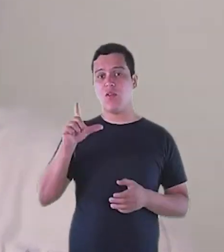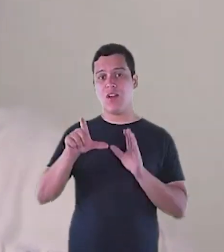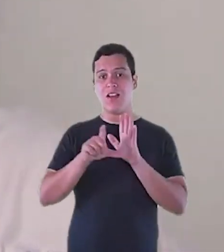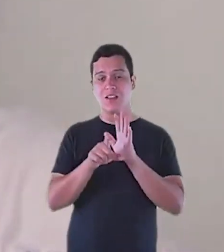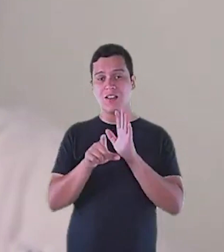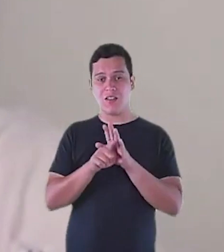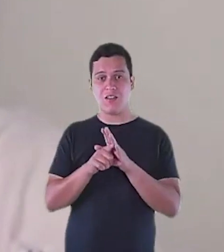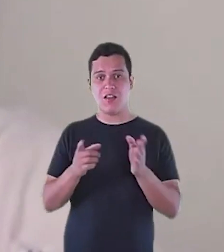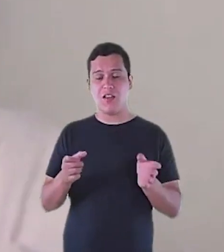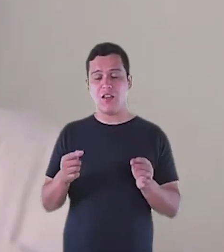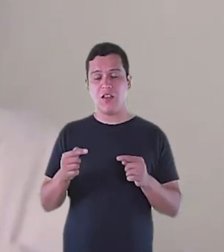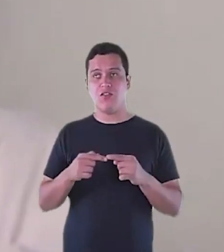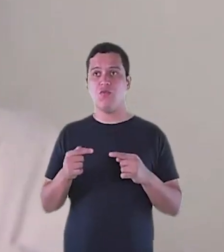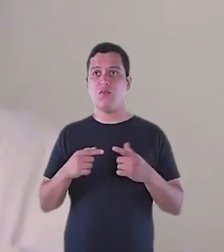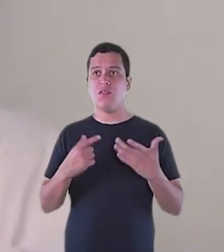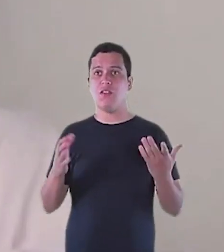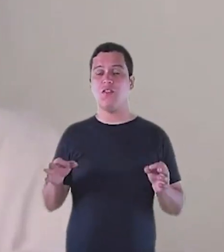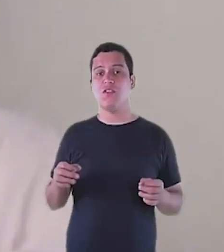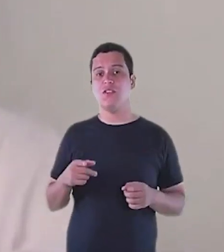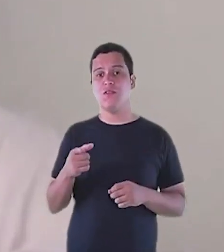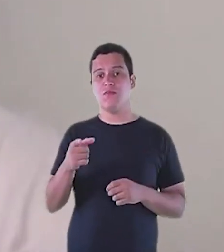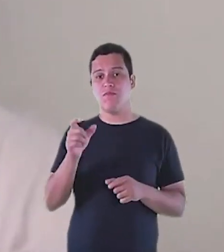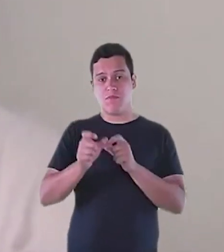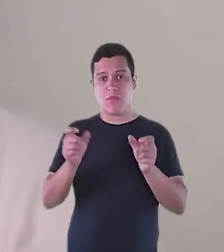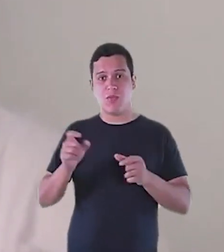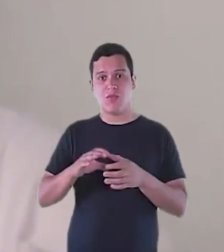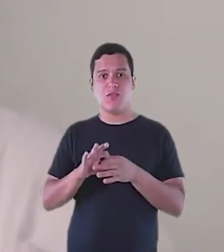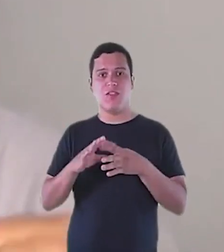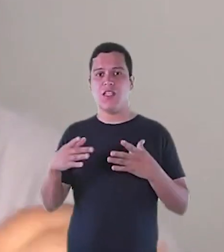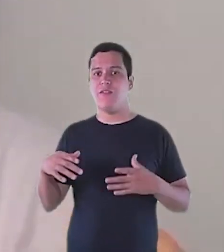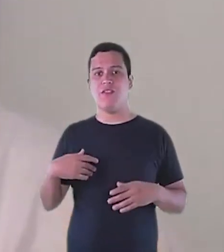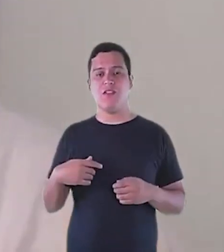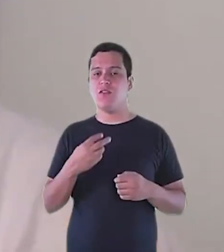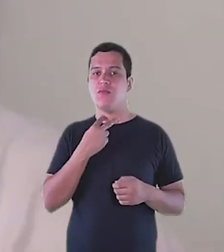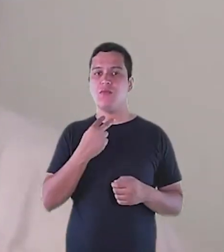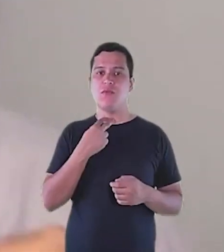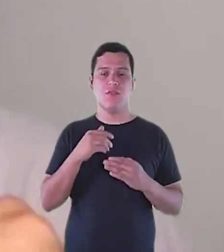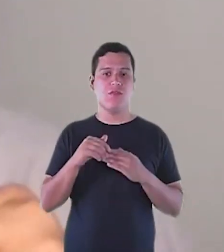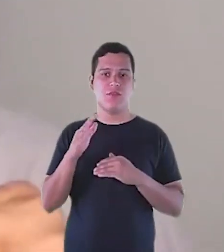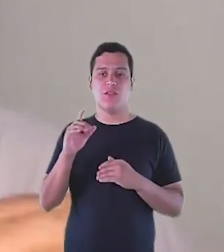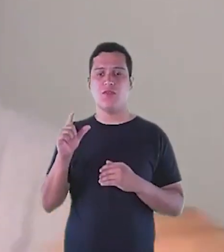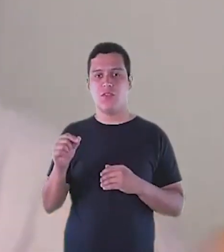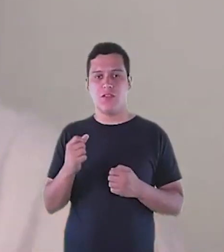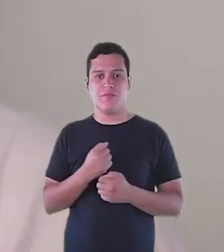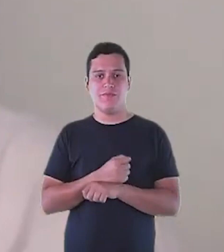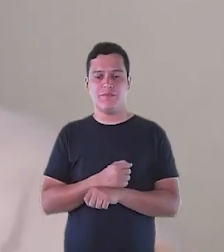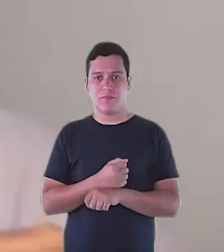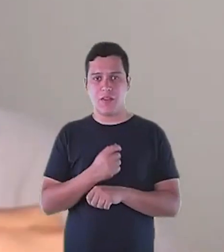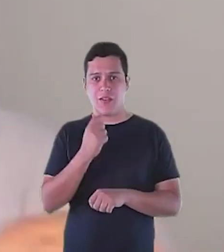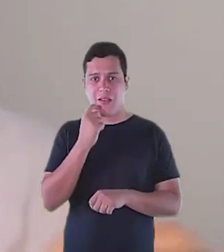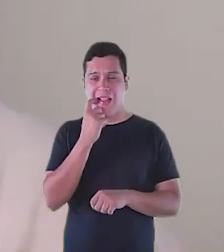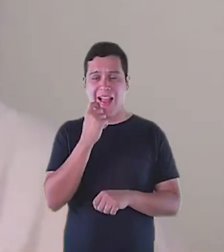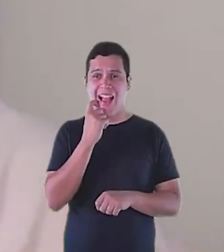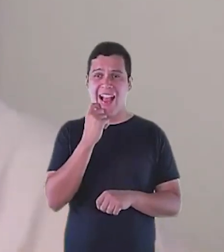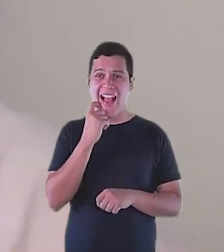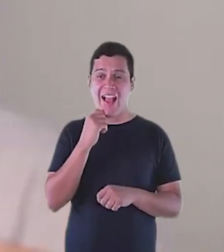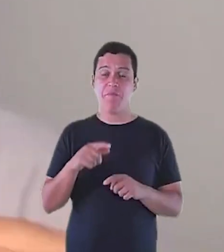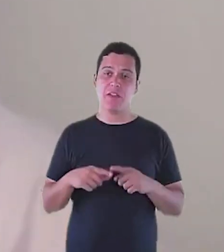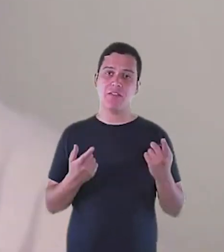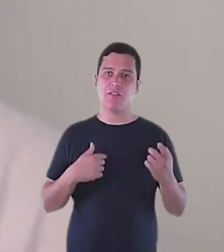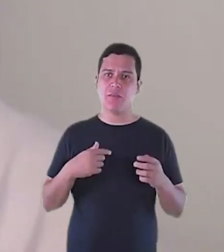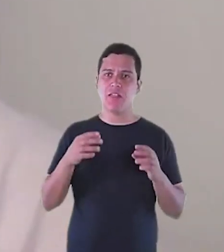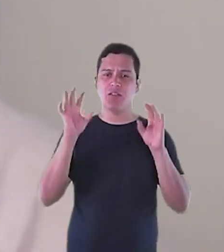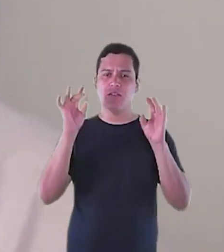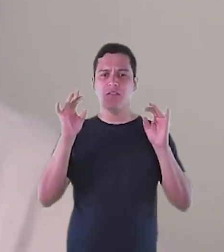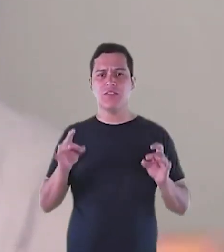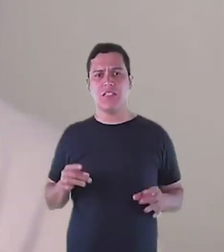da escravidão. Então, esse Brasil, que durante o século XIX resistiu a todas as pressões, todos os esforços, todas